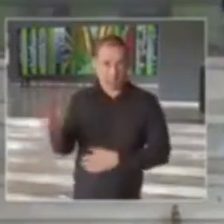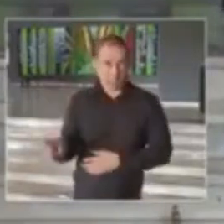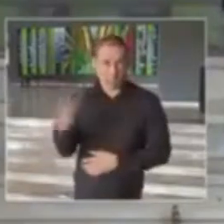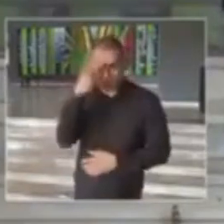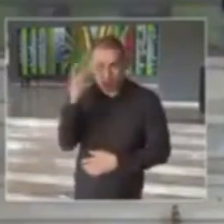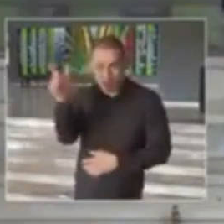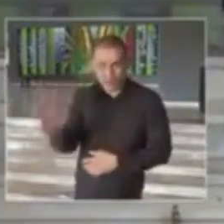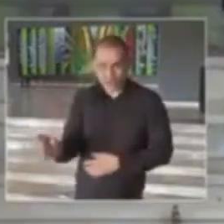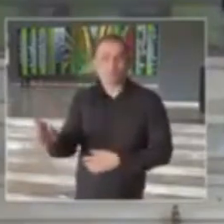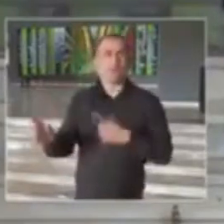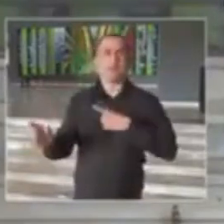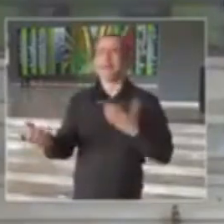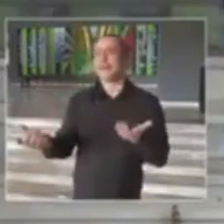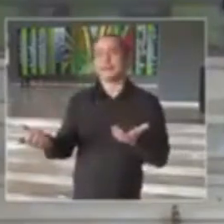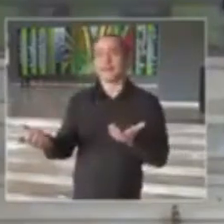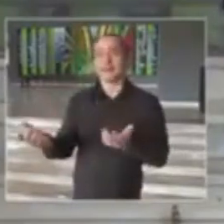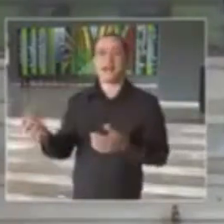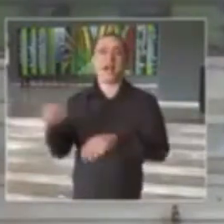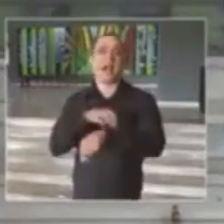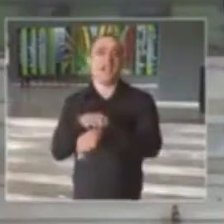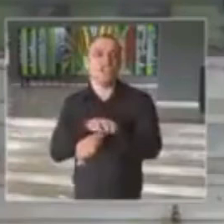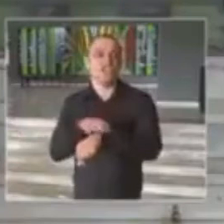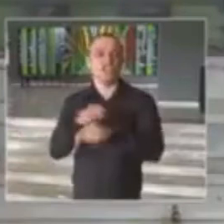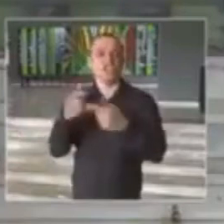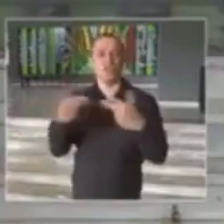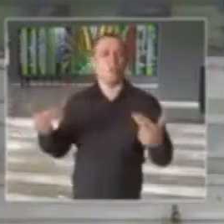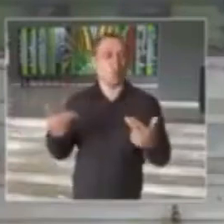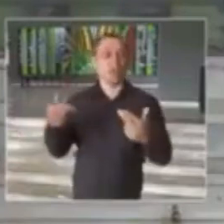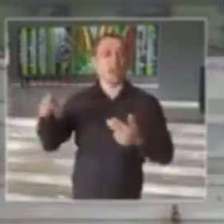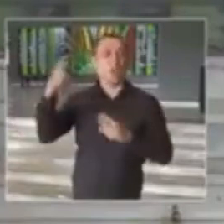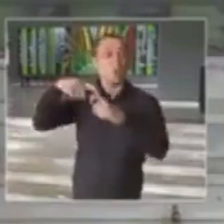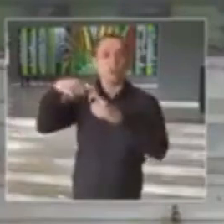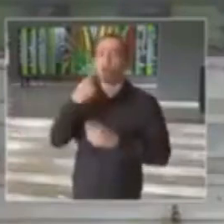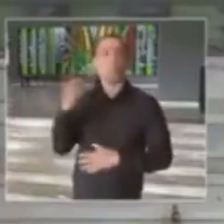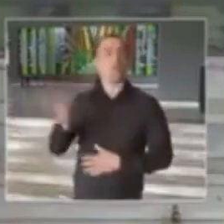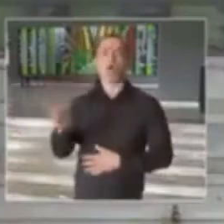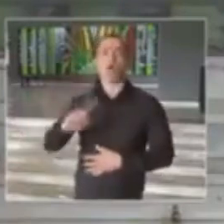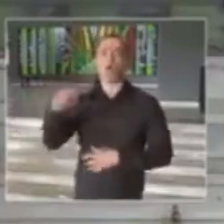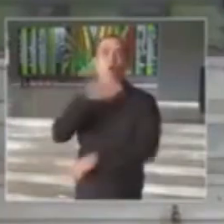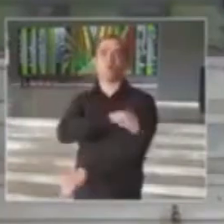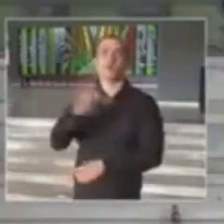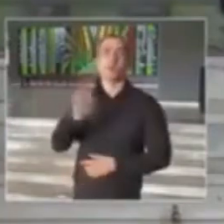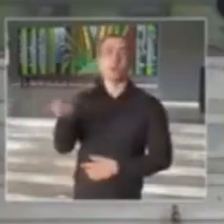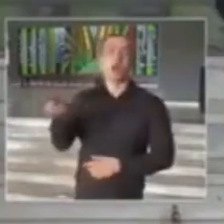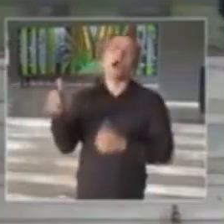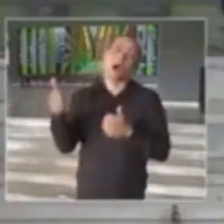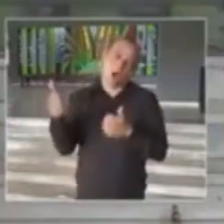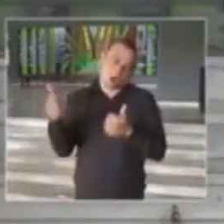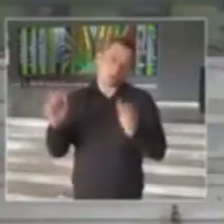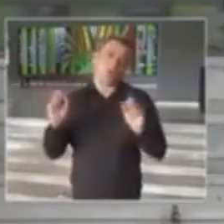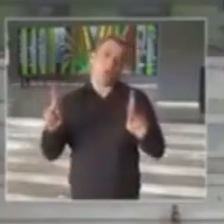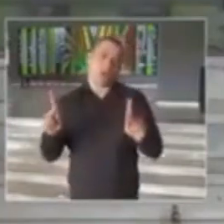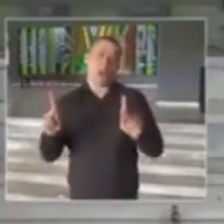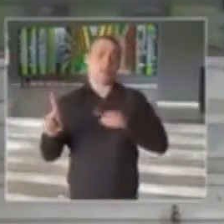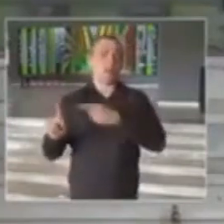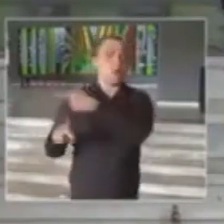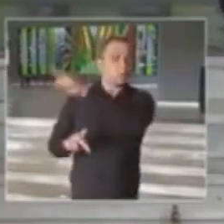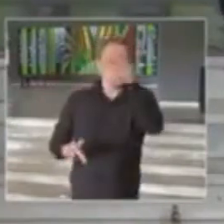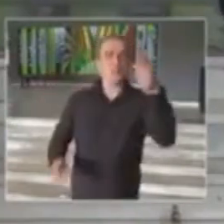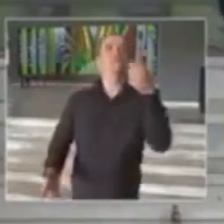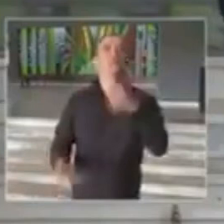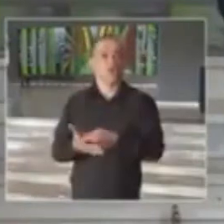habitante aqui o cidadão tiver uma Orientação médica e um atestado médico que não pode tomar a vacina e adotaremos as medidas